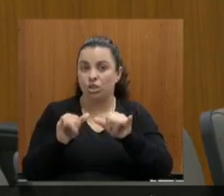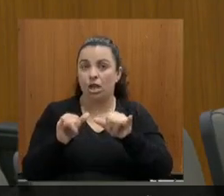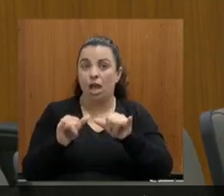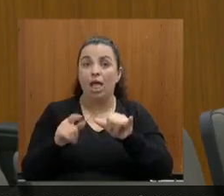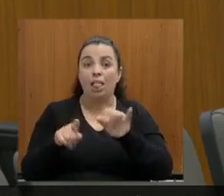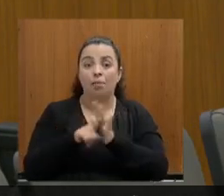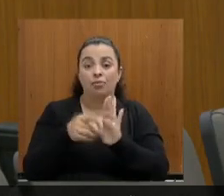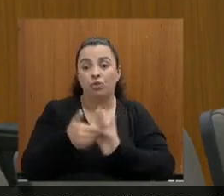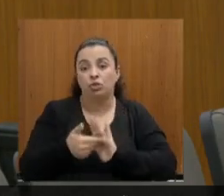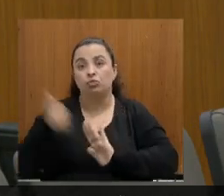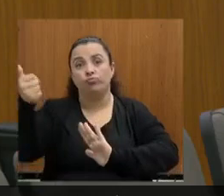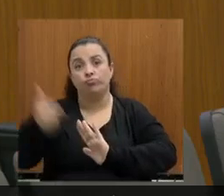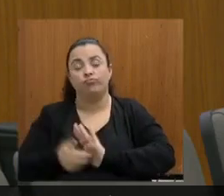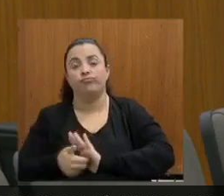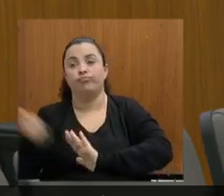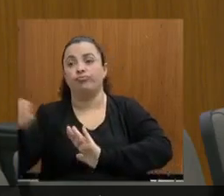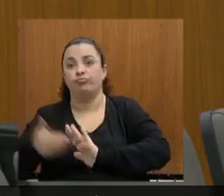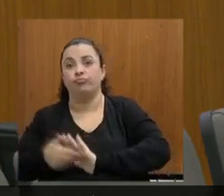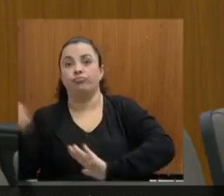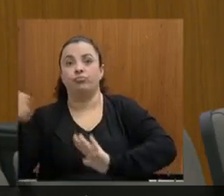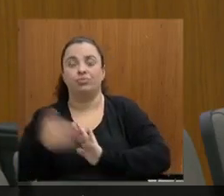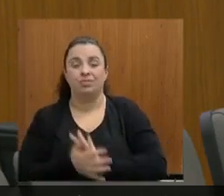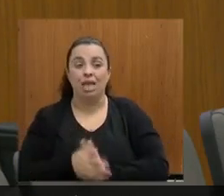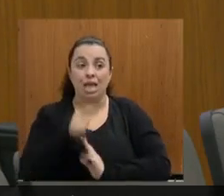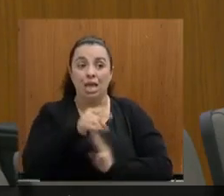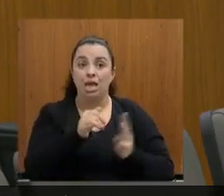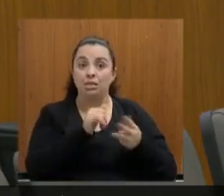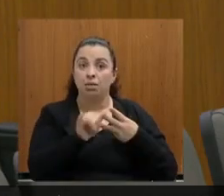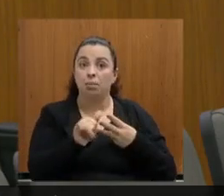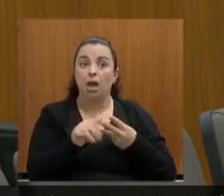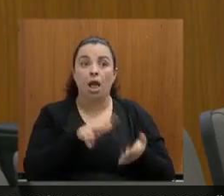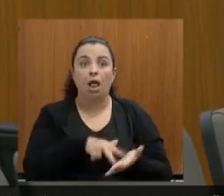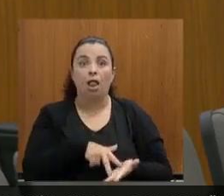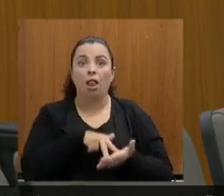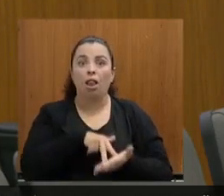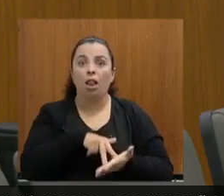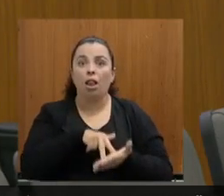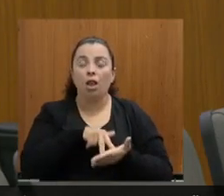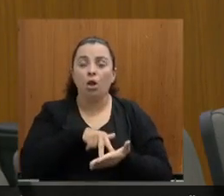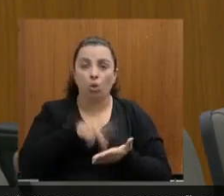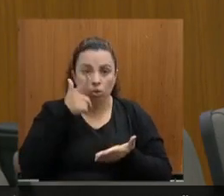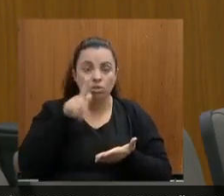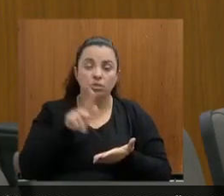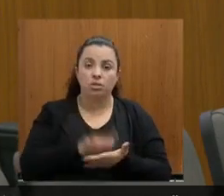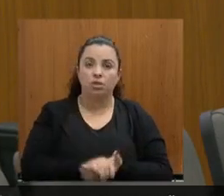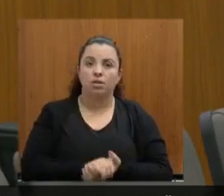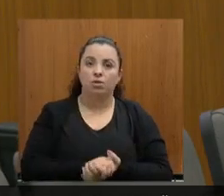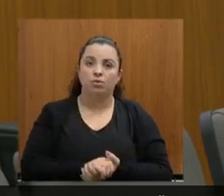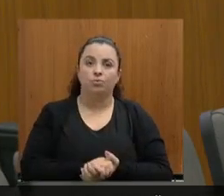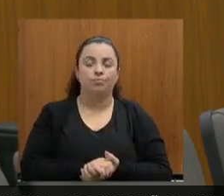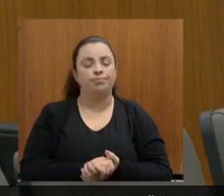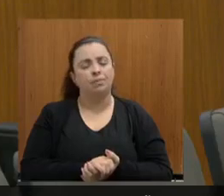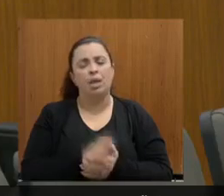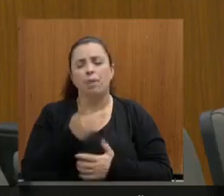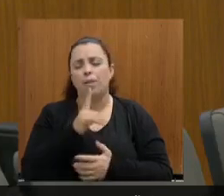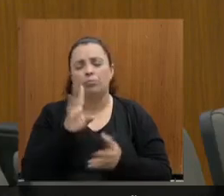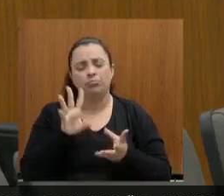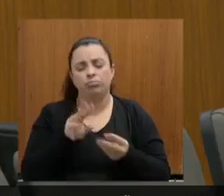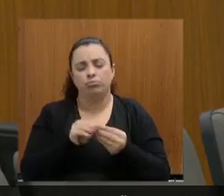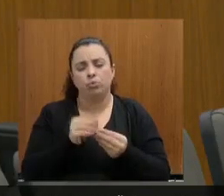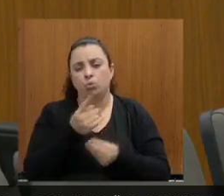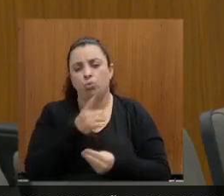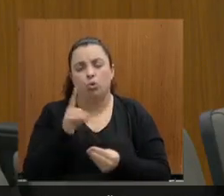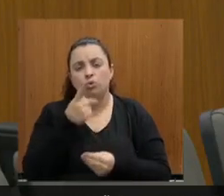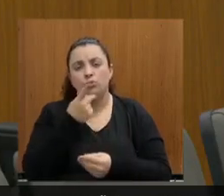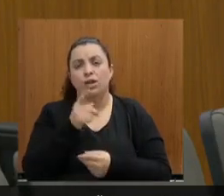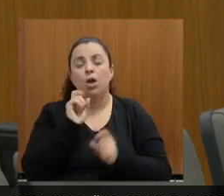sobreviveu é isso um desmanche dessa altura e deste tamanho por fim mesmo agora eu quero falar então